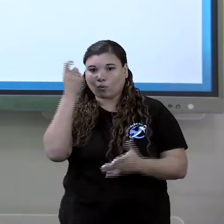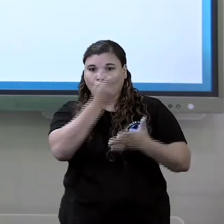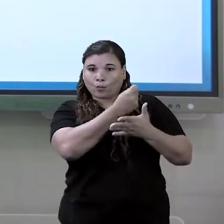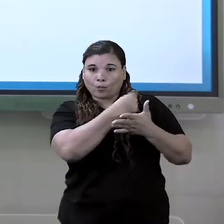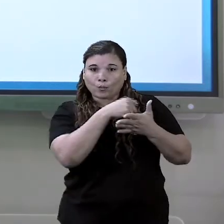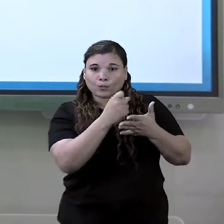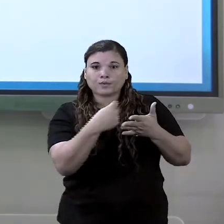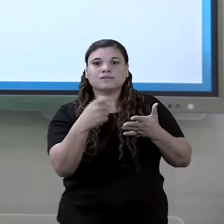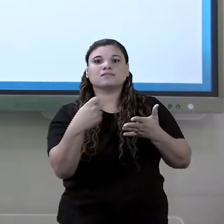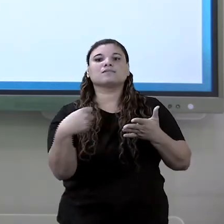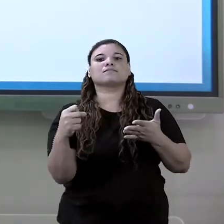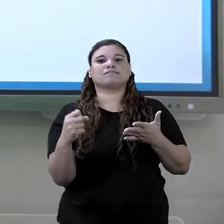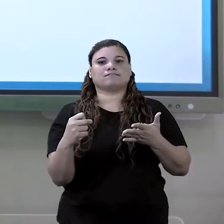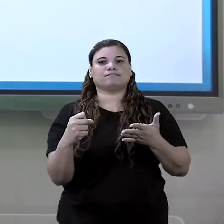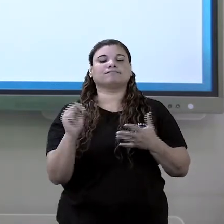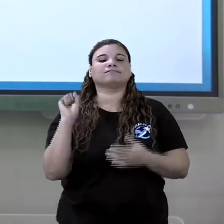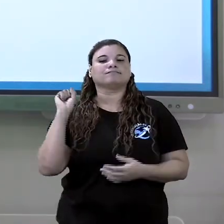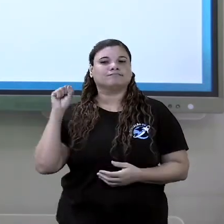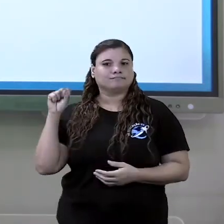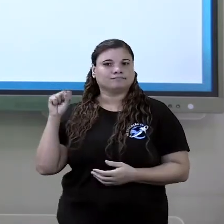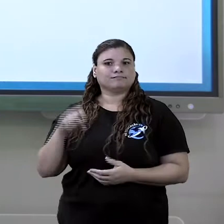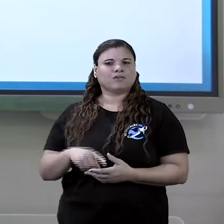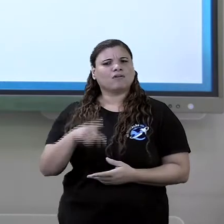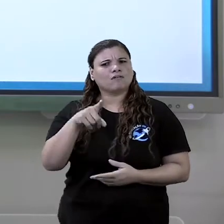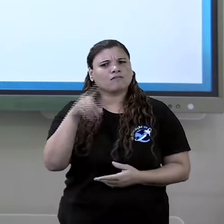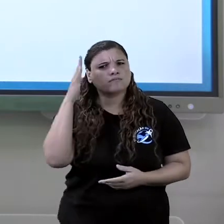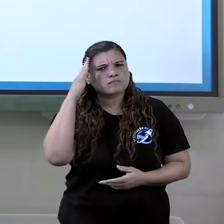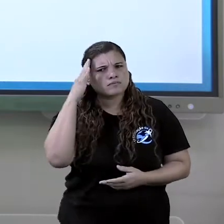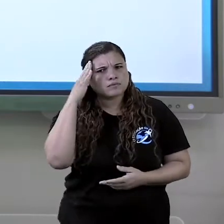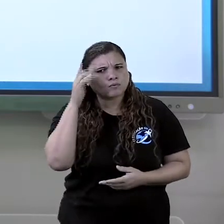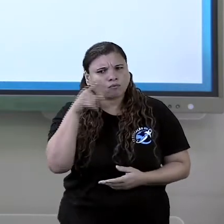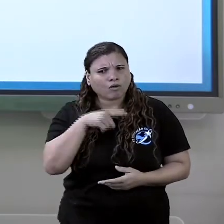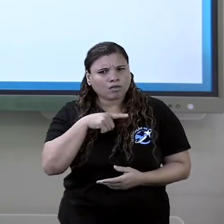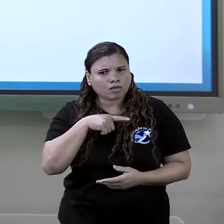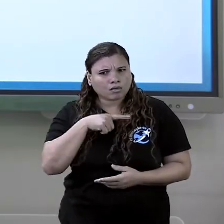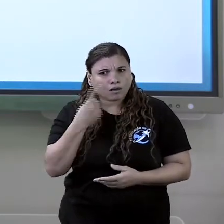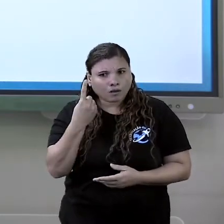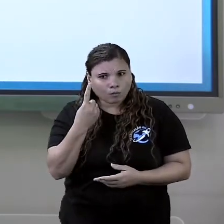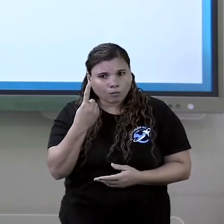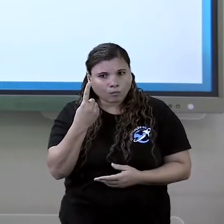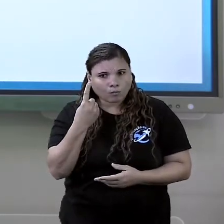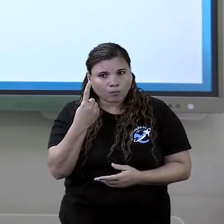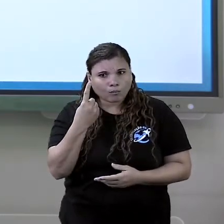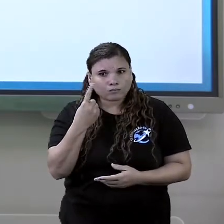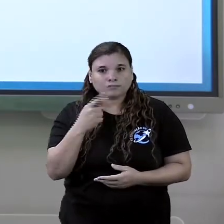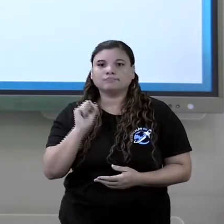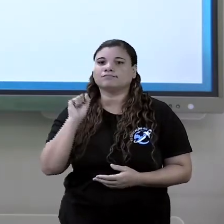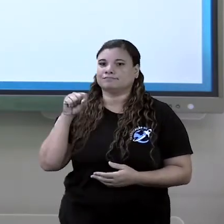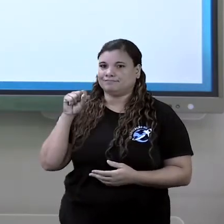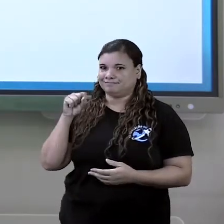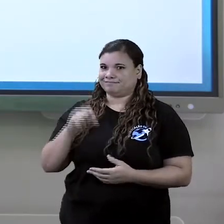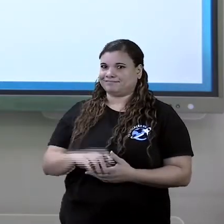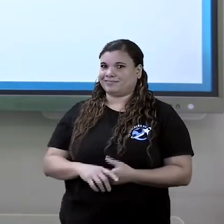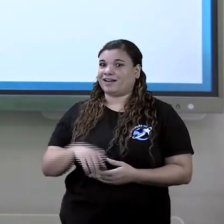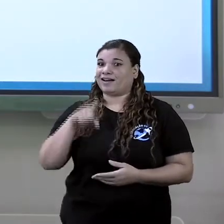escritas. Você sabia que você tem uma? A sua